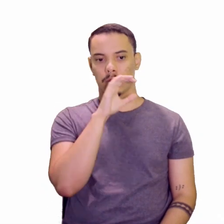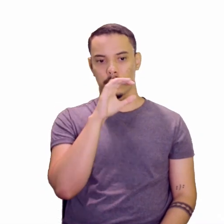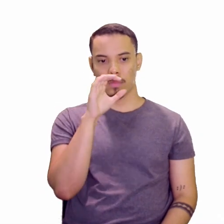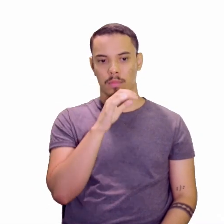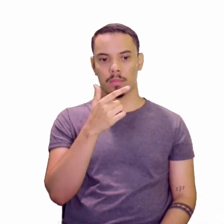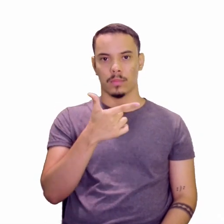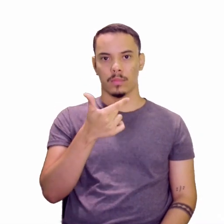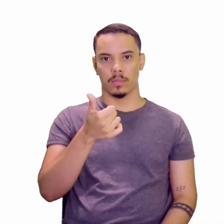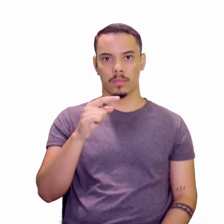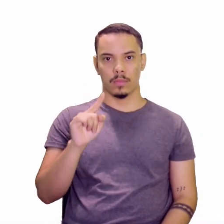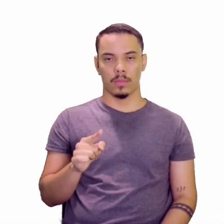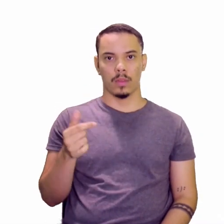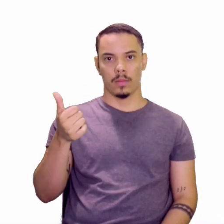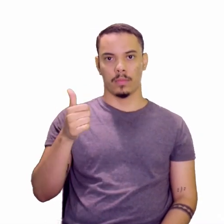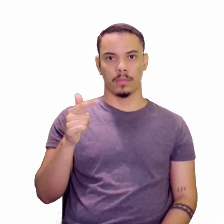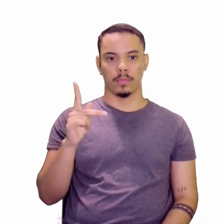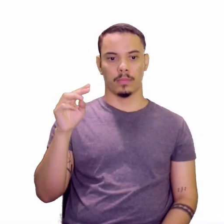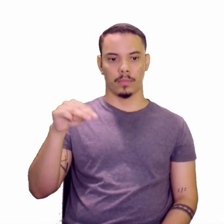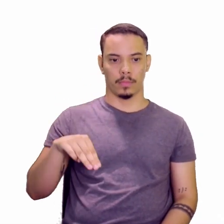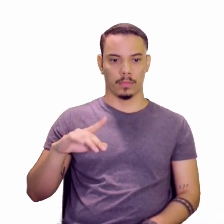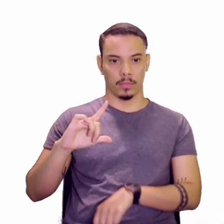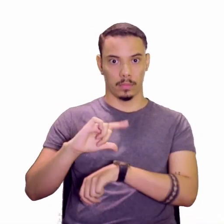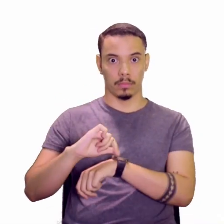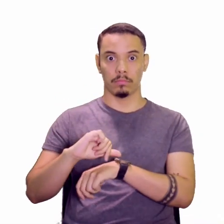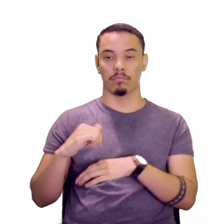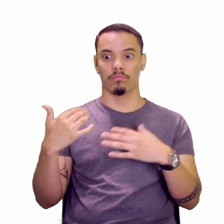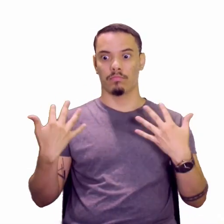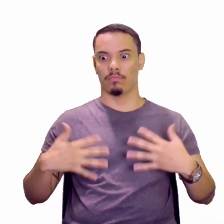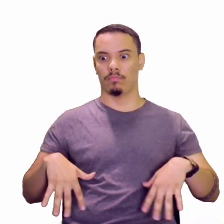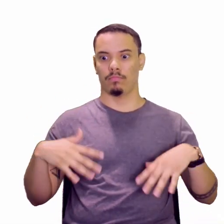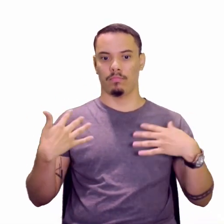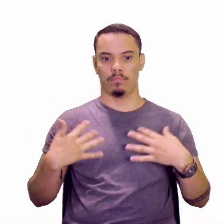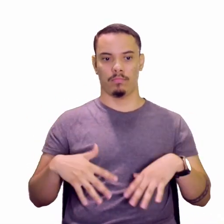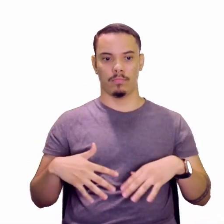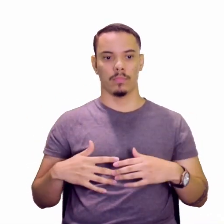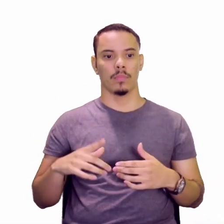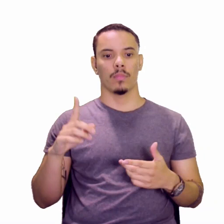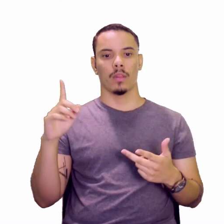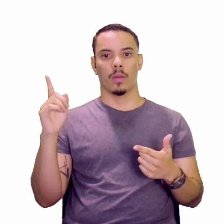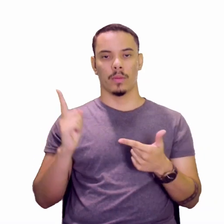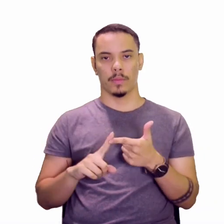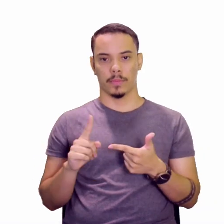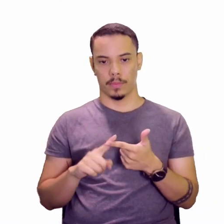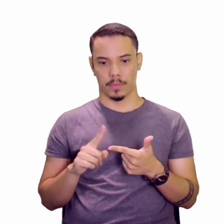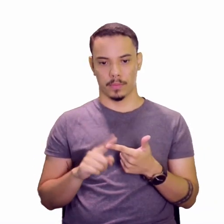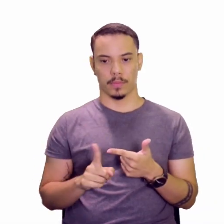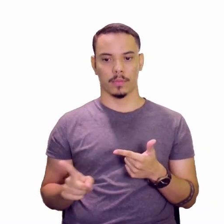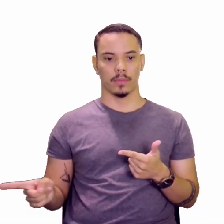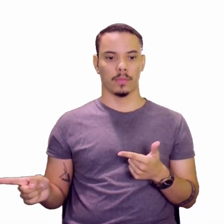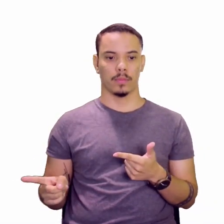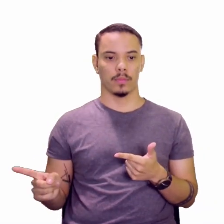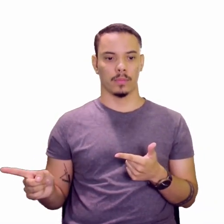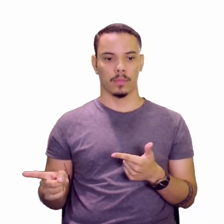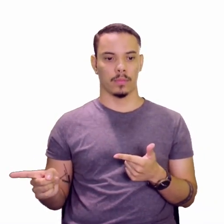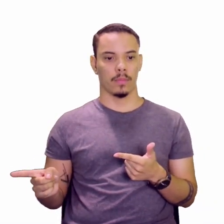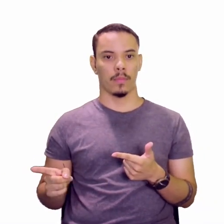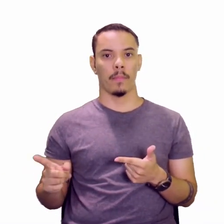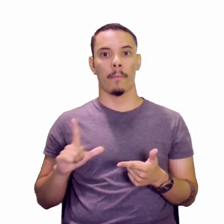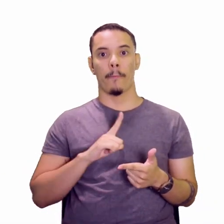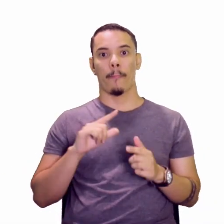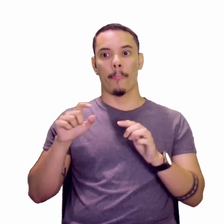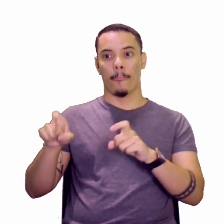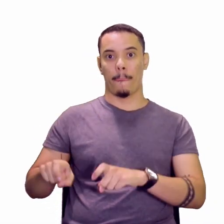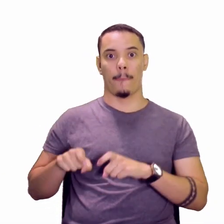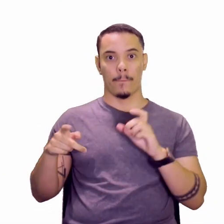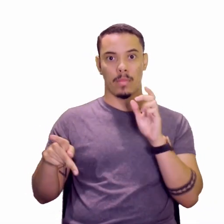de 21,1 km por hora. Olha aí. No segundo trecho, que é a Vila do V até a Fazenda, que é o